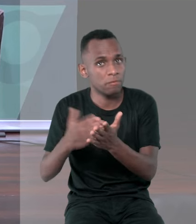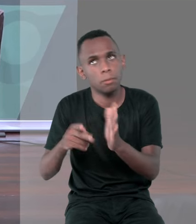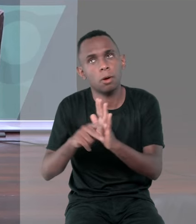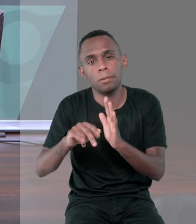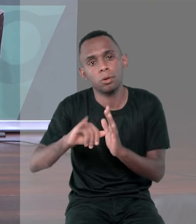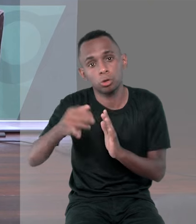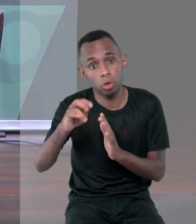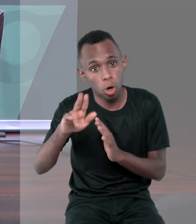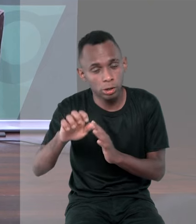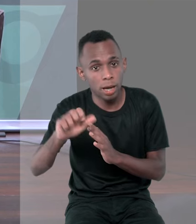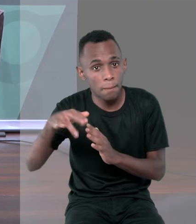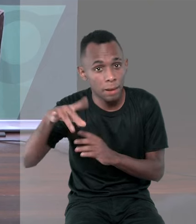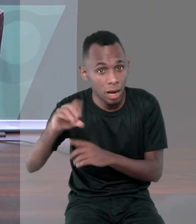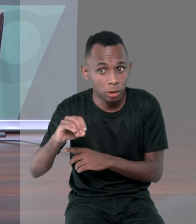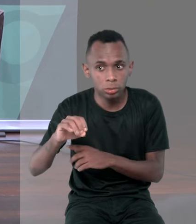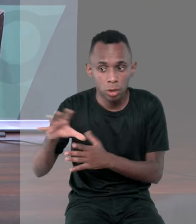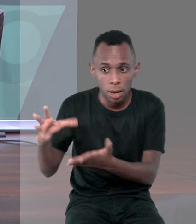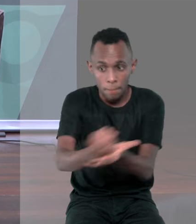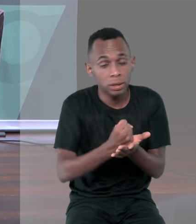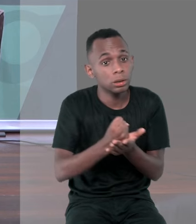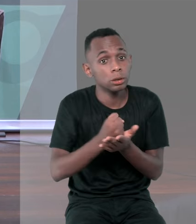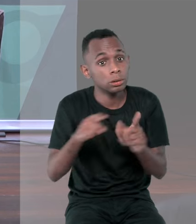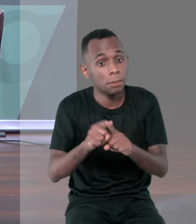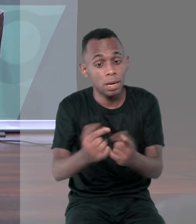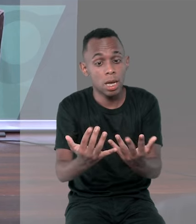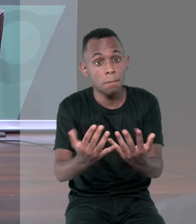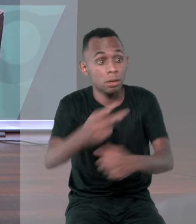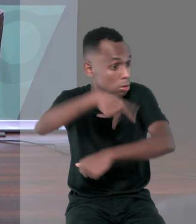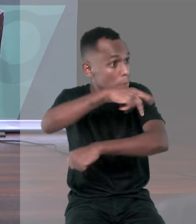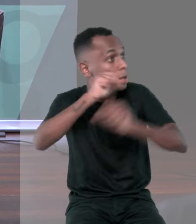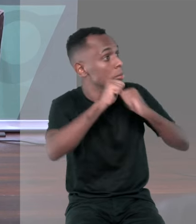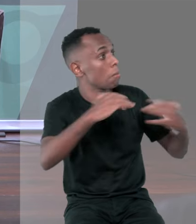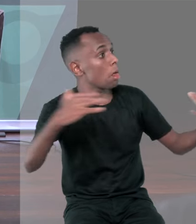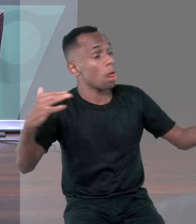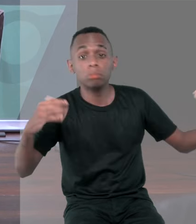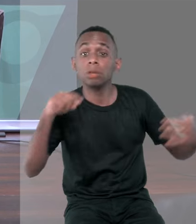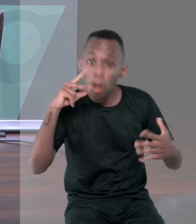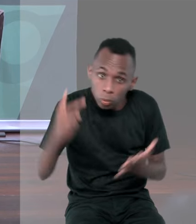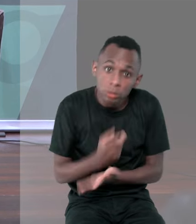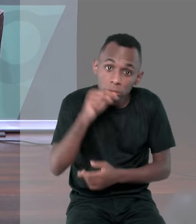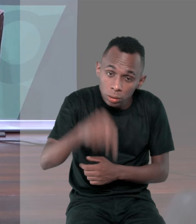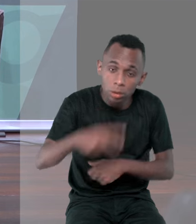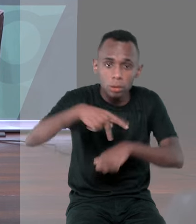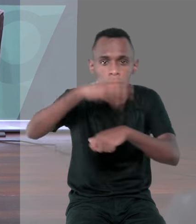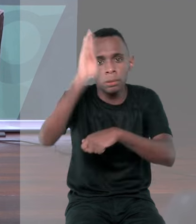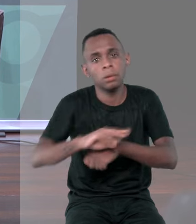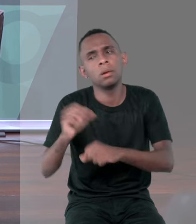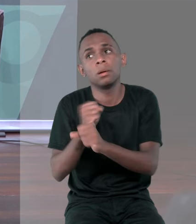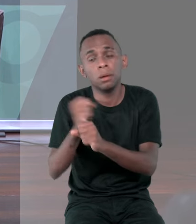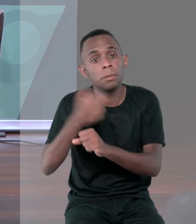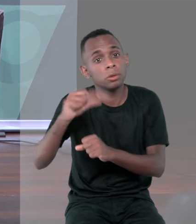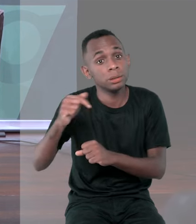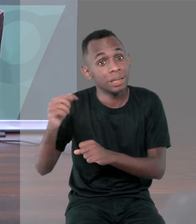foram apreendidos e queimados em praça pública. Isso aconteceu no Brasil. Na década de 70, a gente